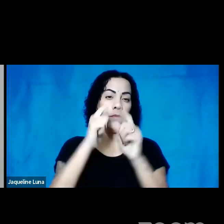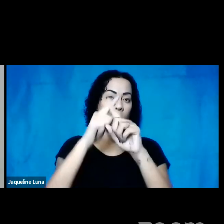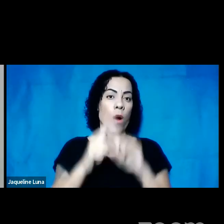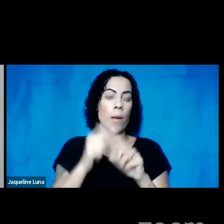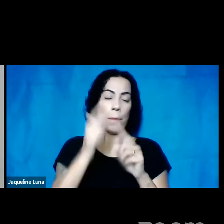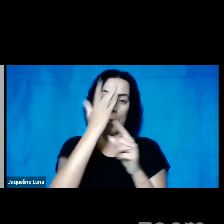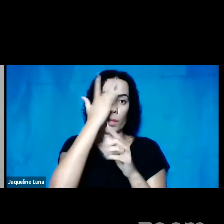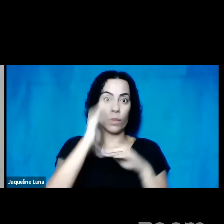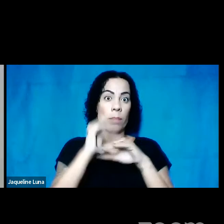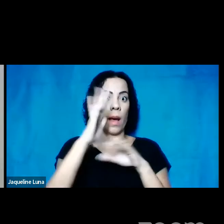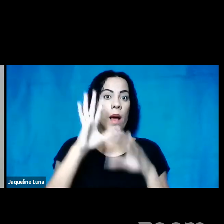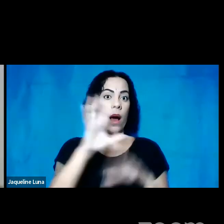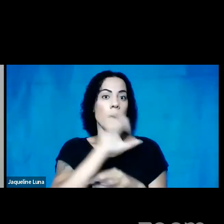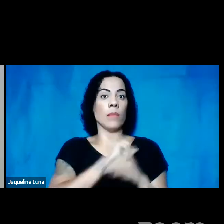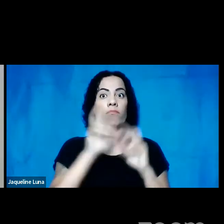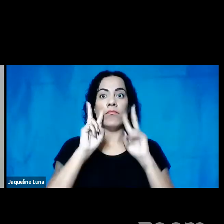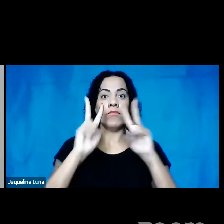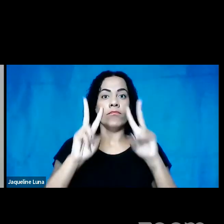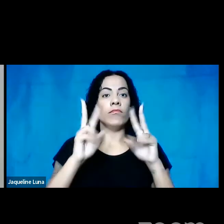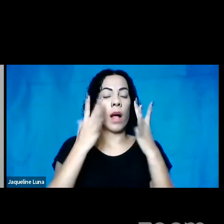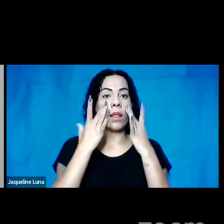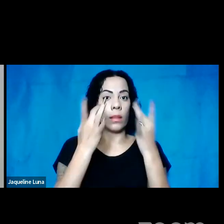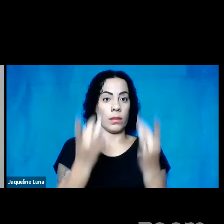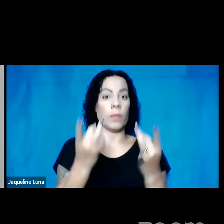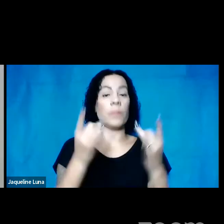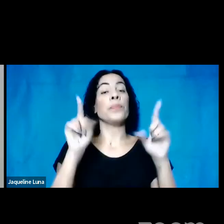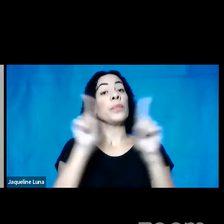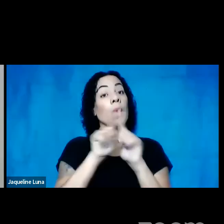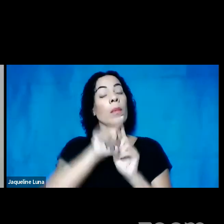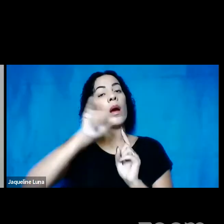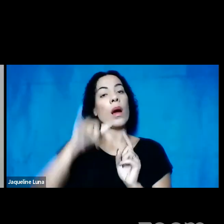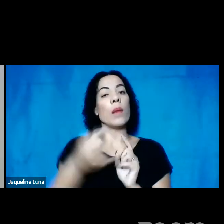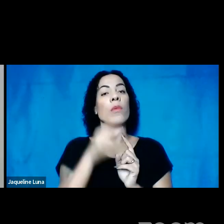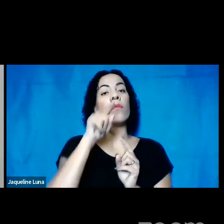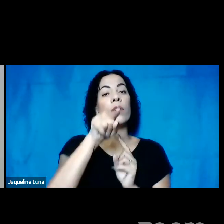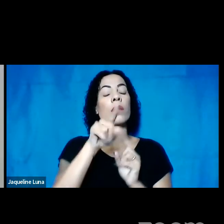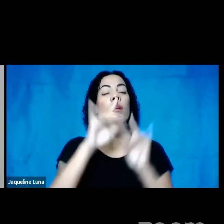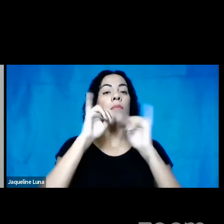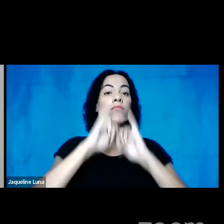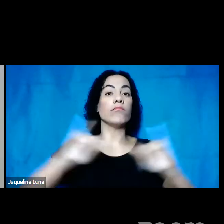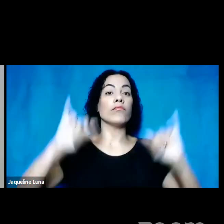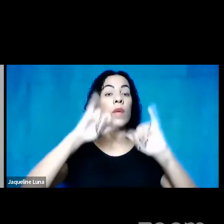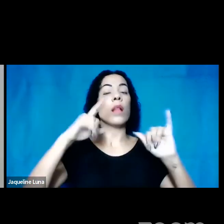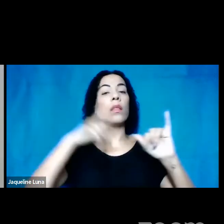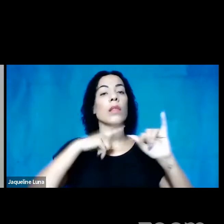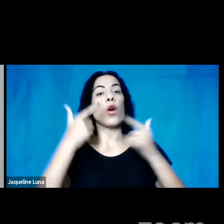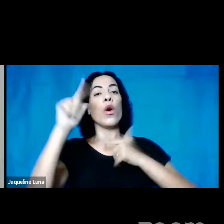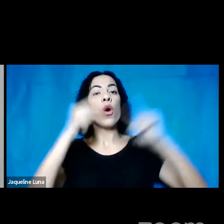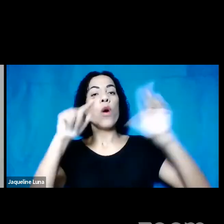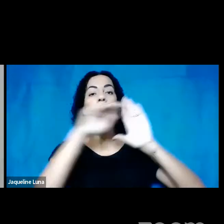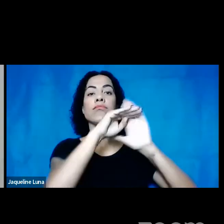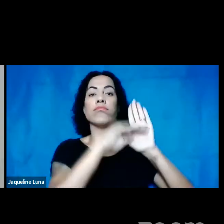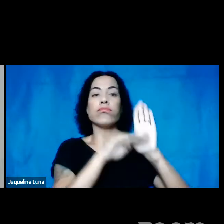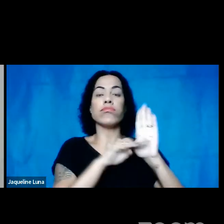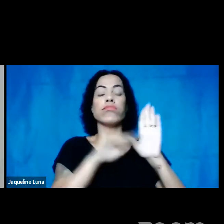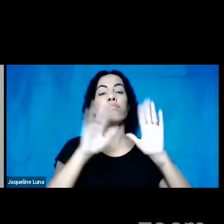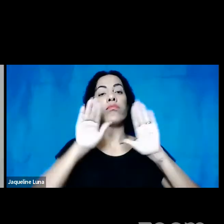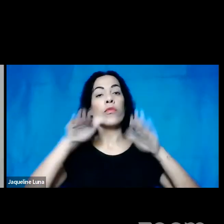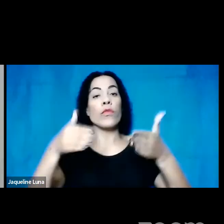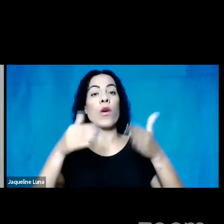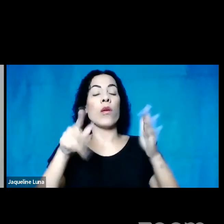e poder ali divulgar outros programas que passavam na grade, dedicados à questão da pandemia, como